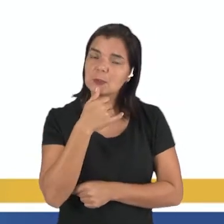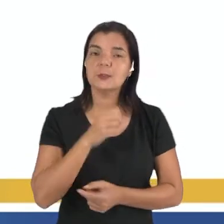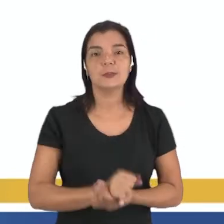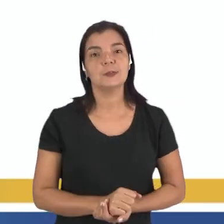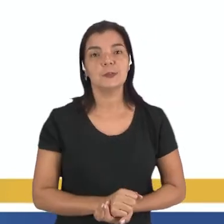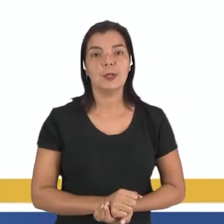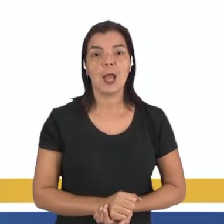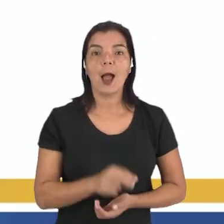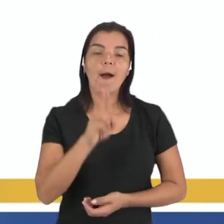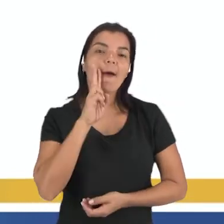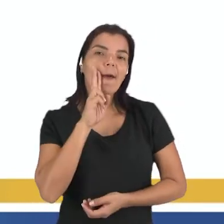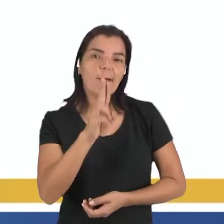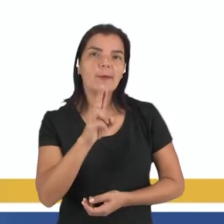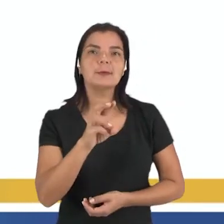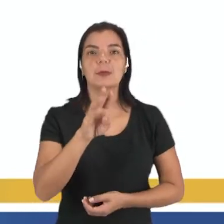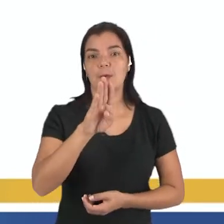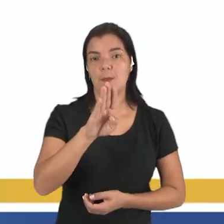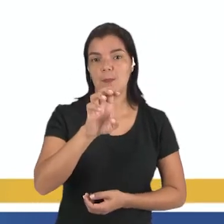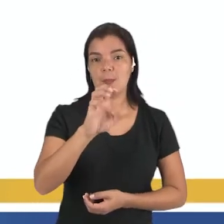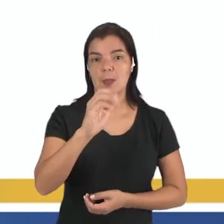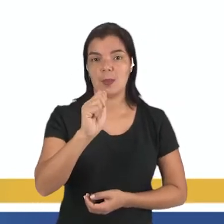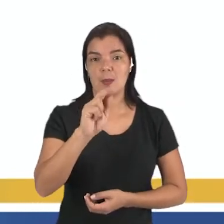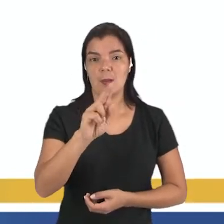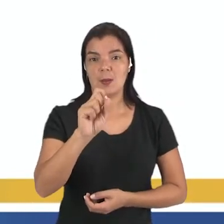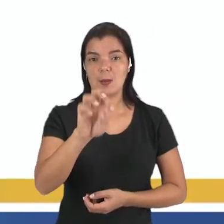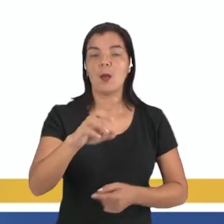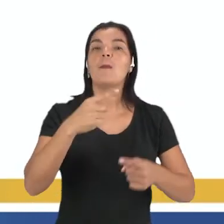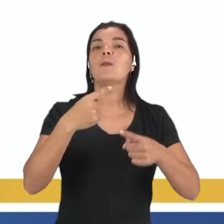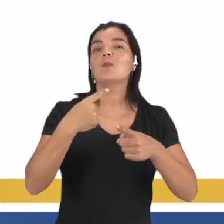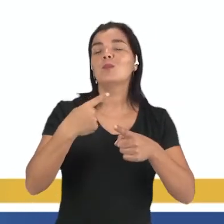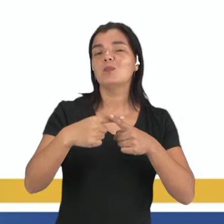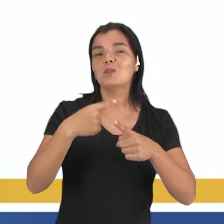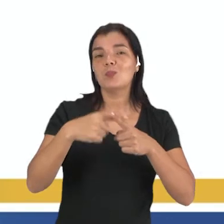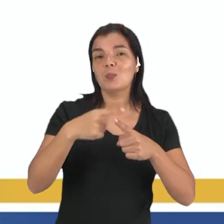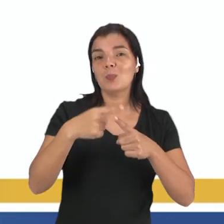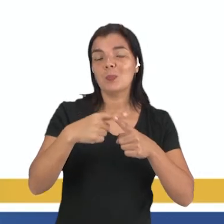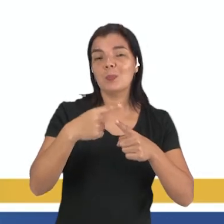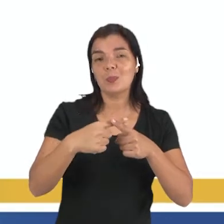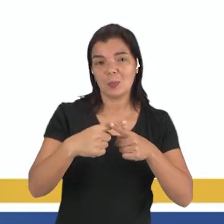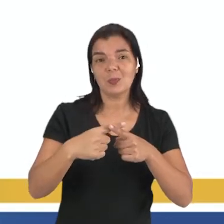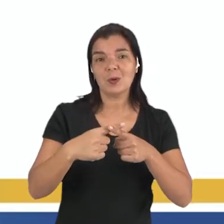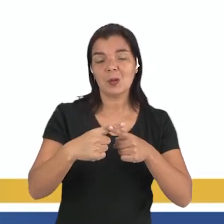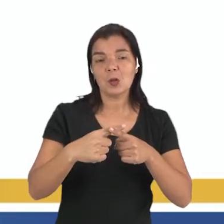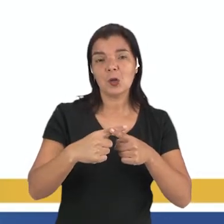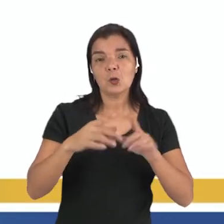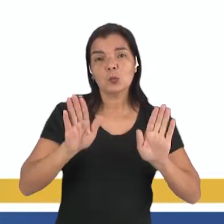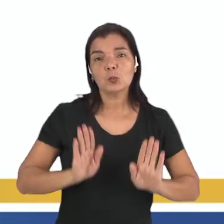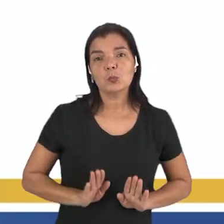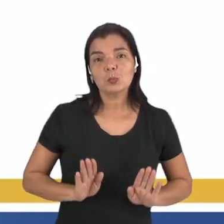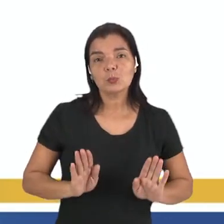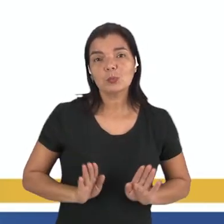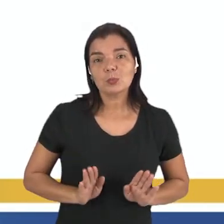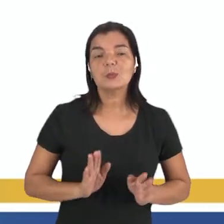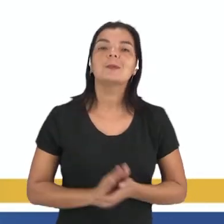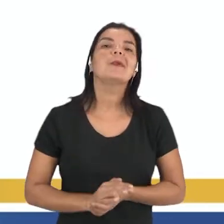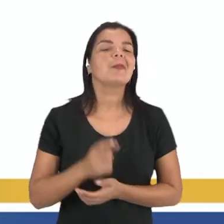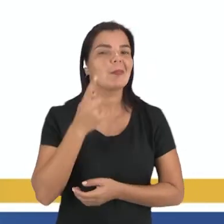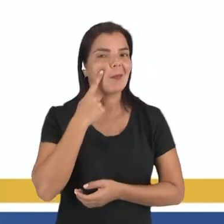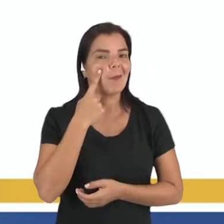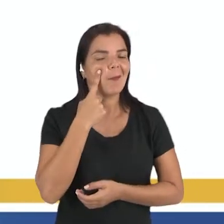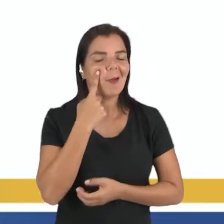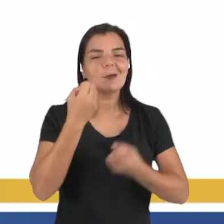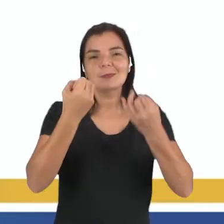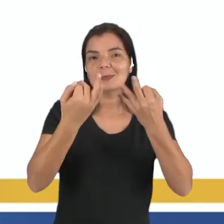Então, usamos o why. Na resposta, because I am hungry. Porque eu estou com fome. Então, essa é a razão,